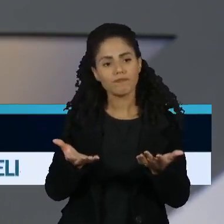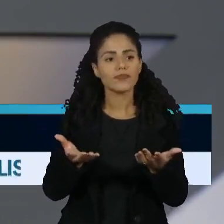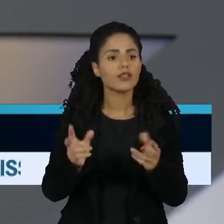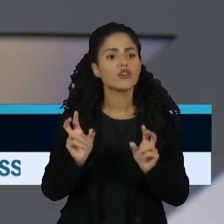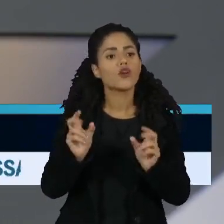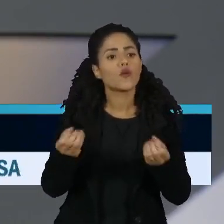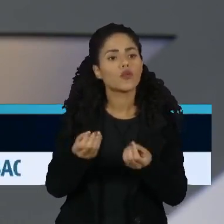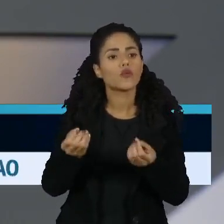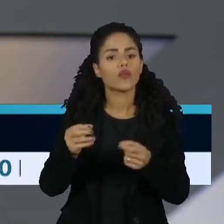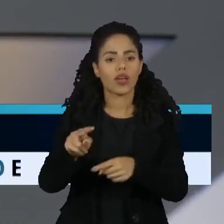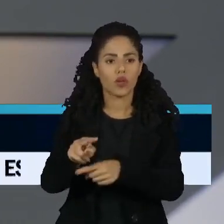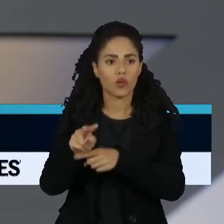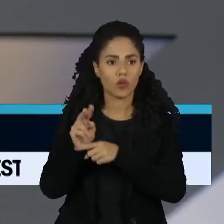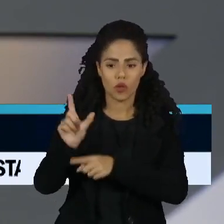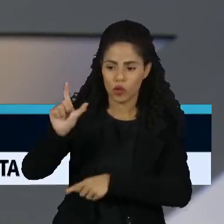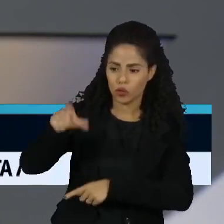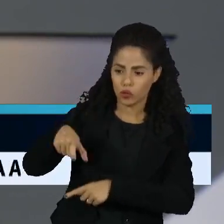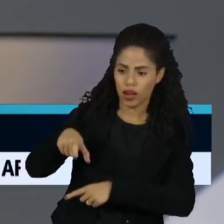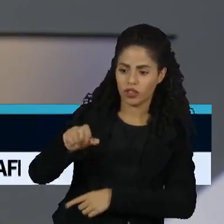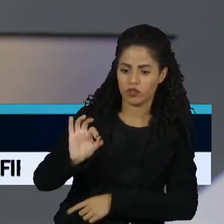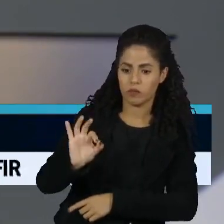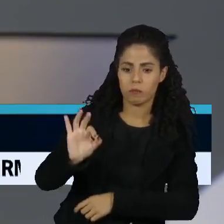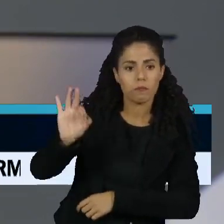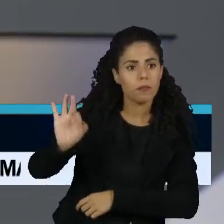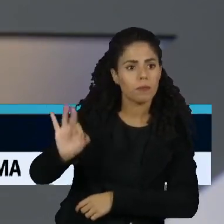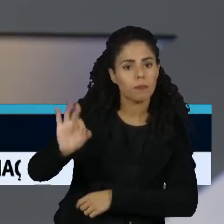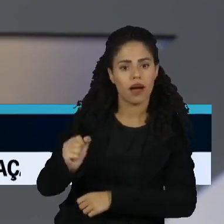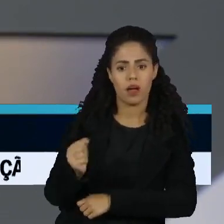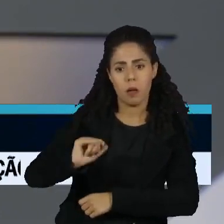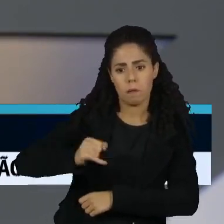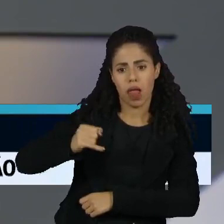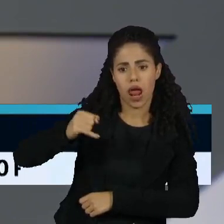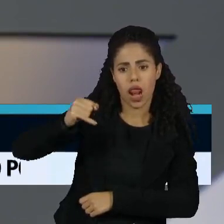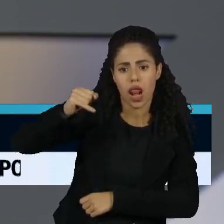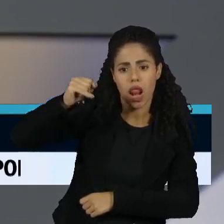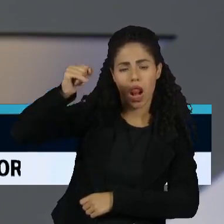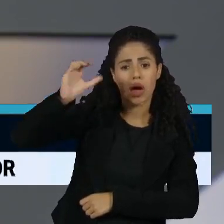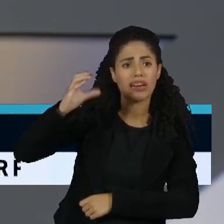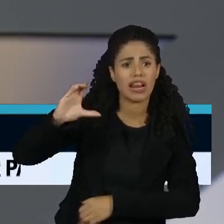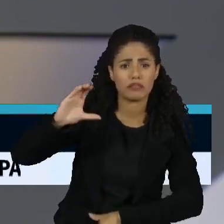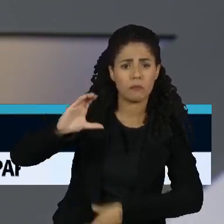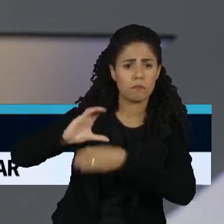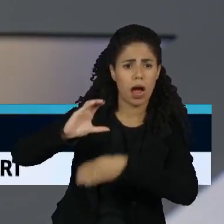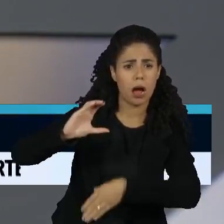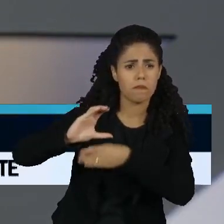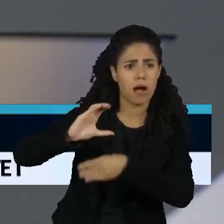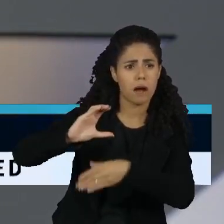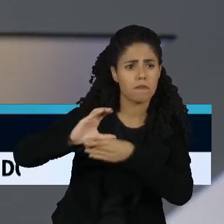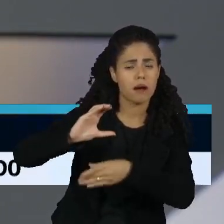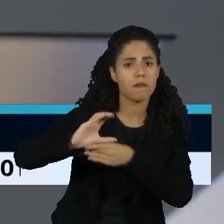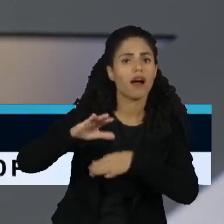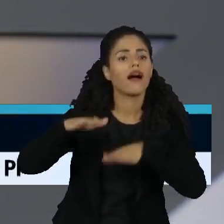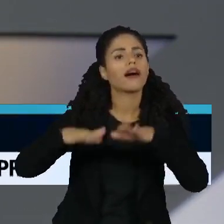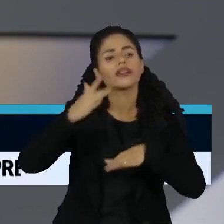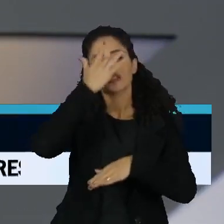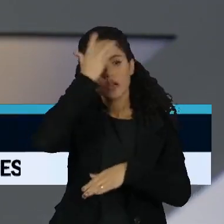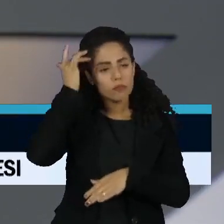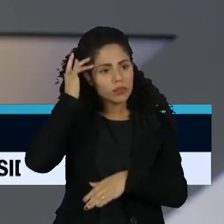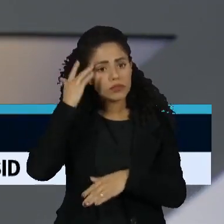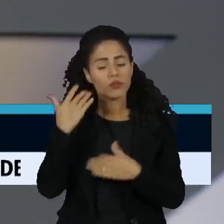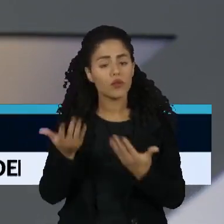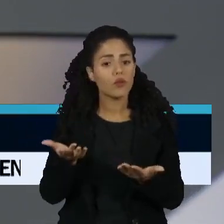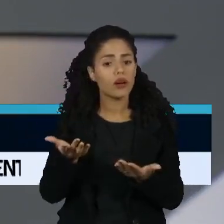chamado crédito rotativo né no cartão de crédito que é aquele crédito que o muitas vezes a pessoa entra